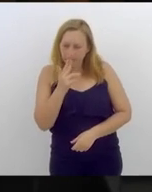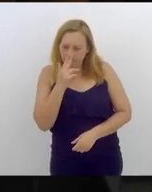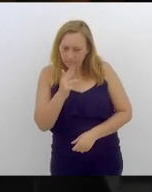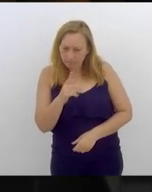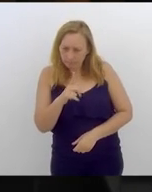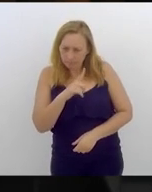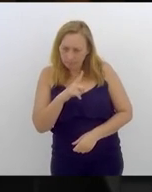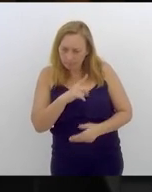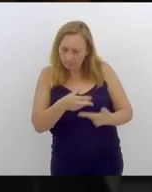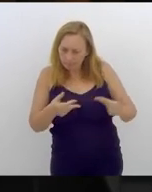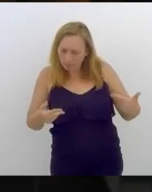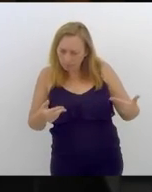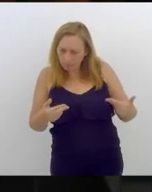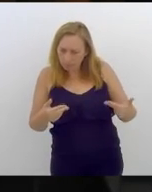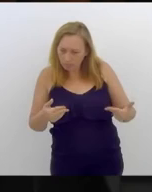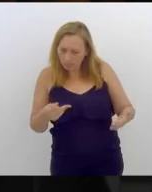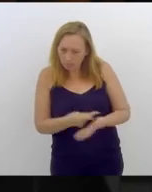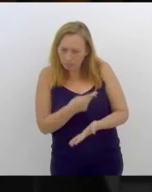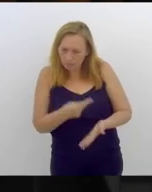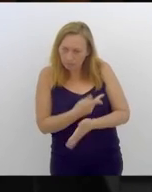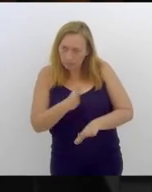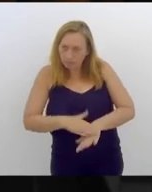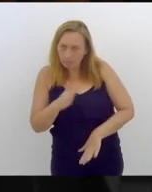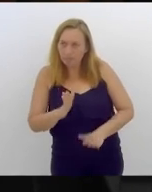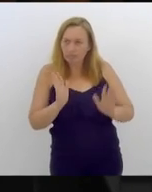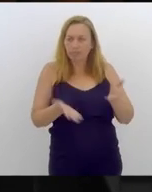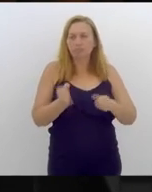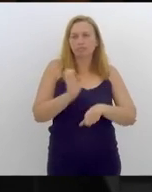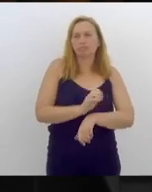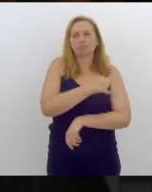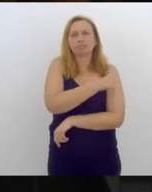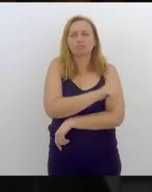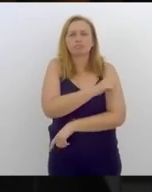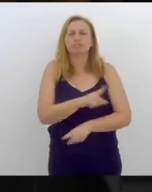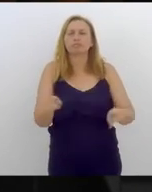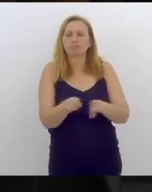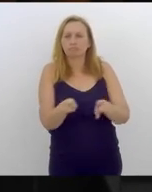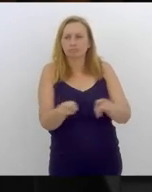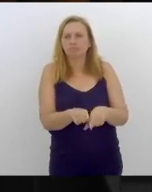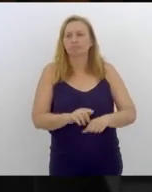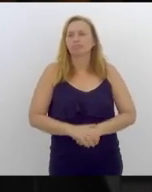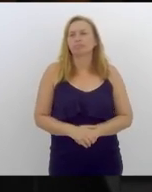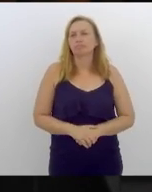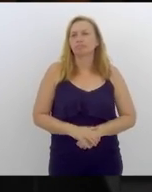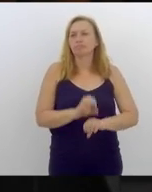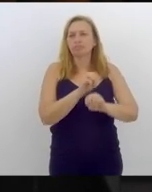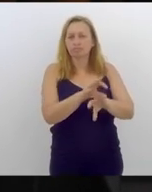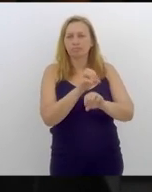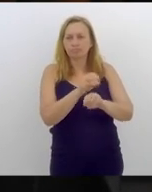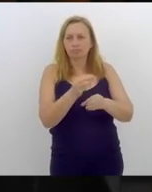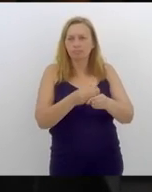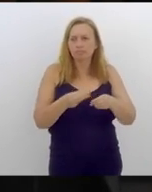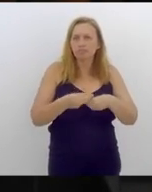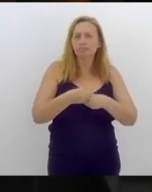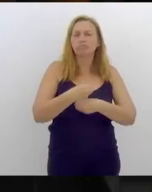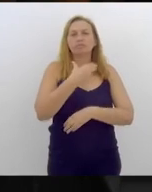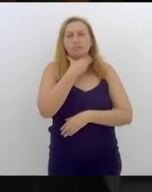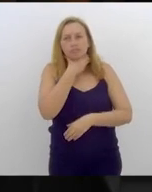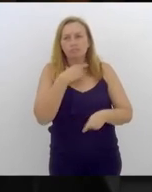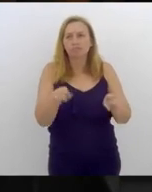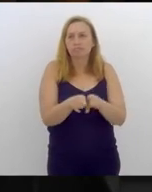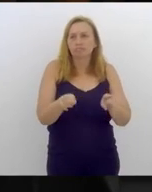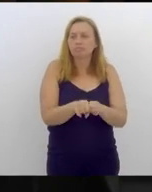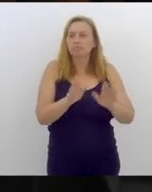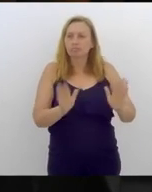para ir mais fundo ainda agora o estado do Rio de Janeiro tá mergulhando a educação dos Municípios numa crise hoje